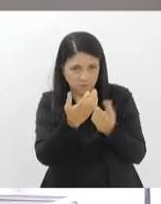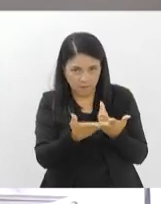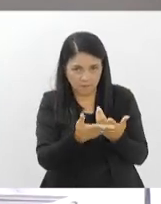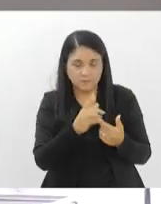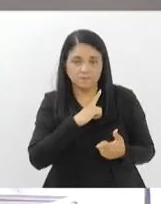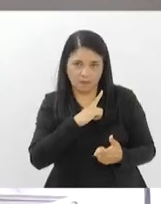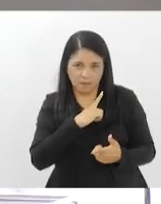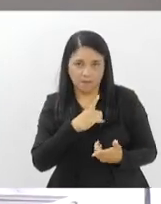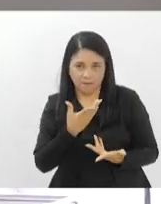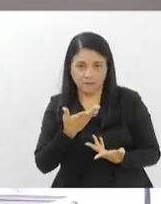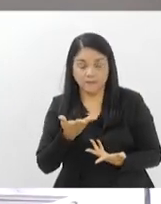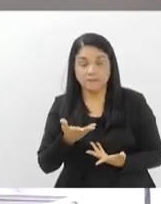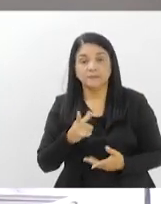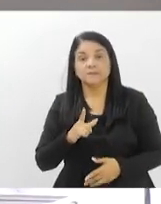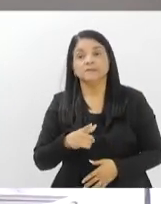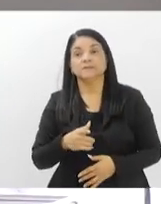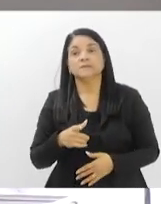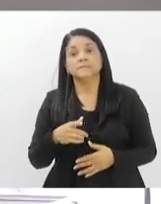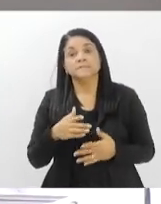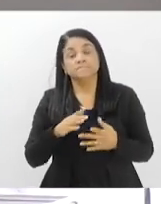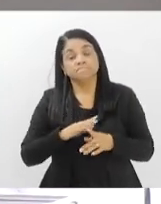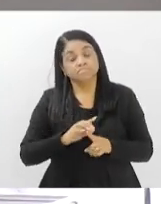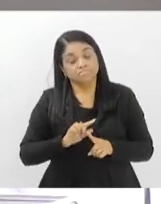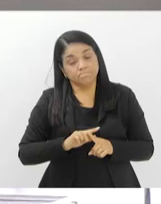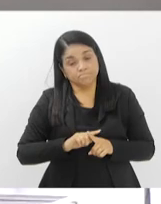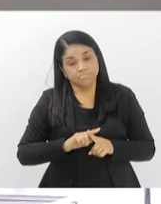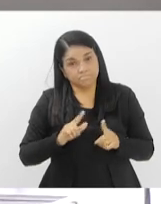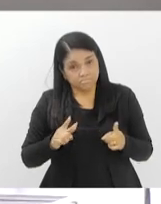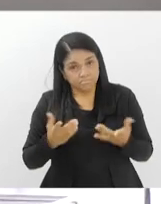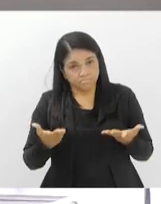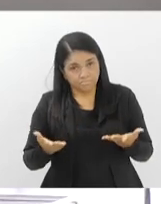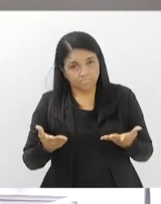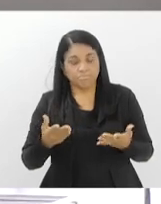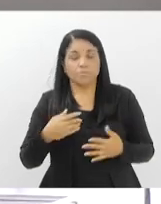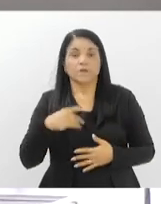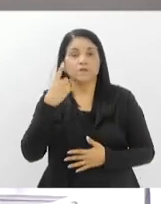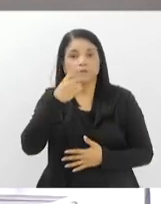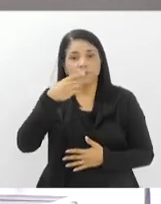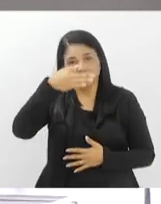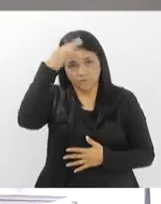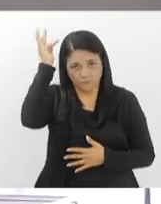senhor presidente, e aí, deputado Fred Pacheco,